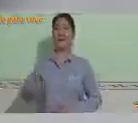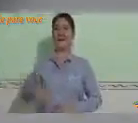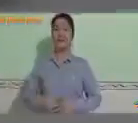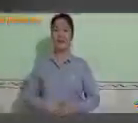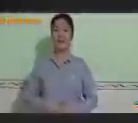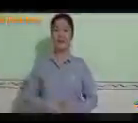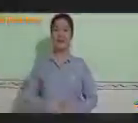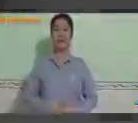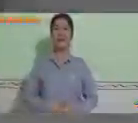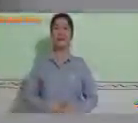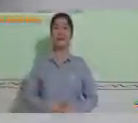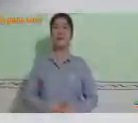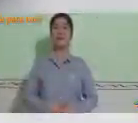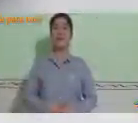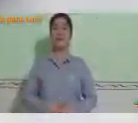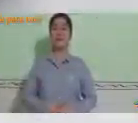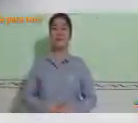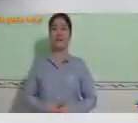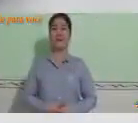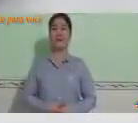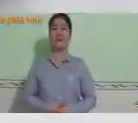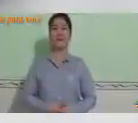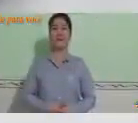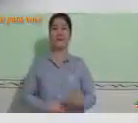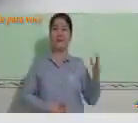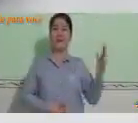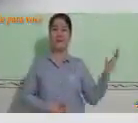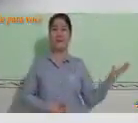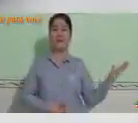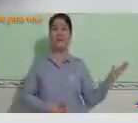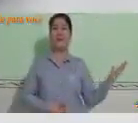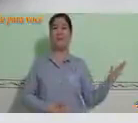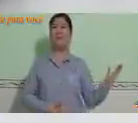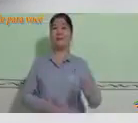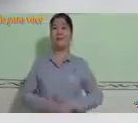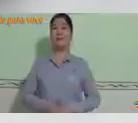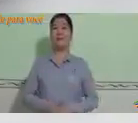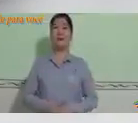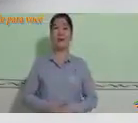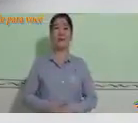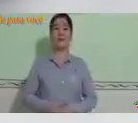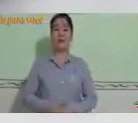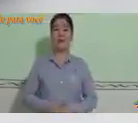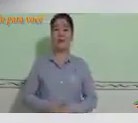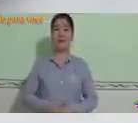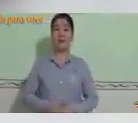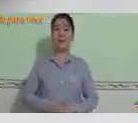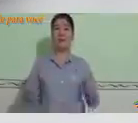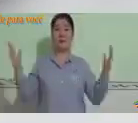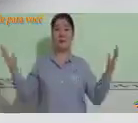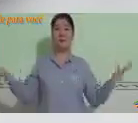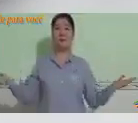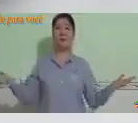três semanas e compararam a quantidade de azestrina obtida entre os grupos e entre o tipo de atividade relacionada, como